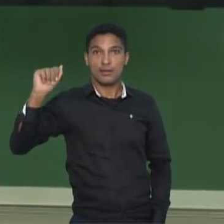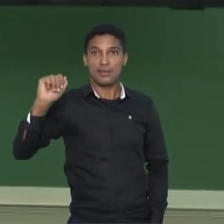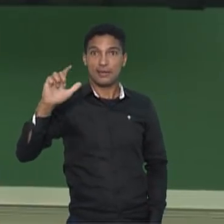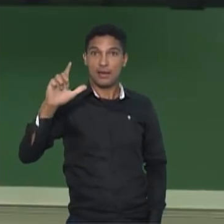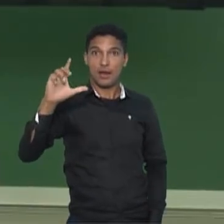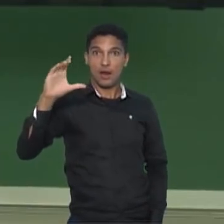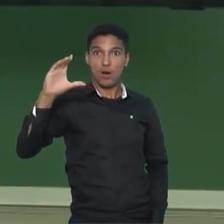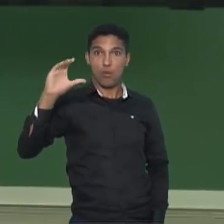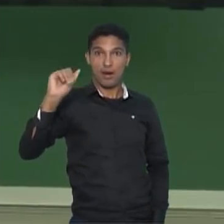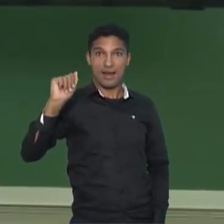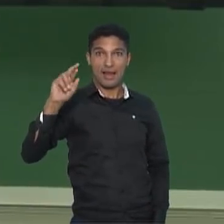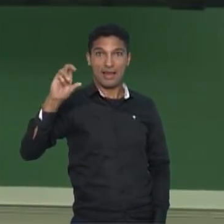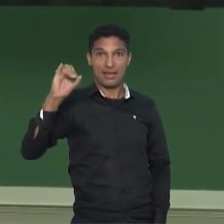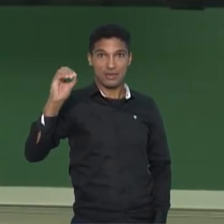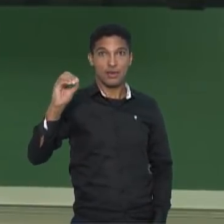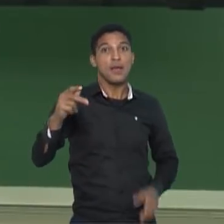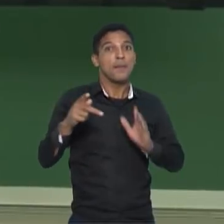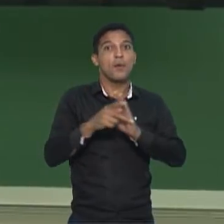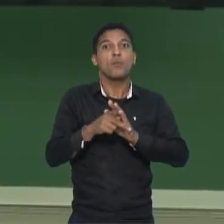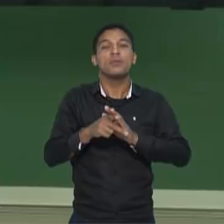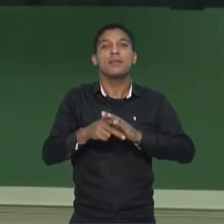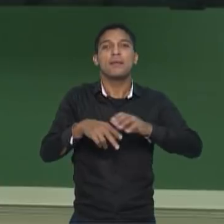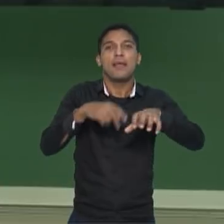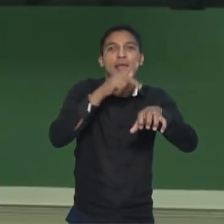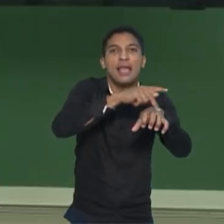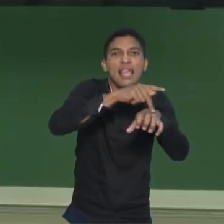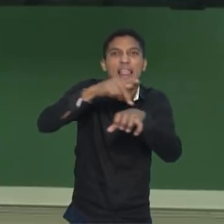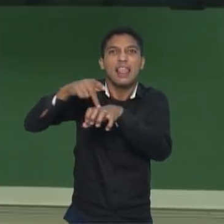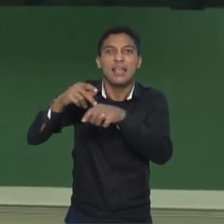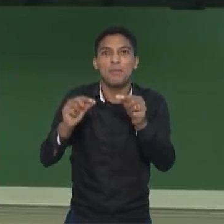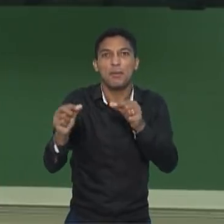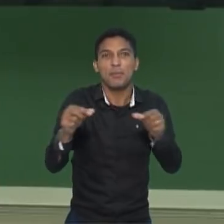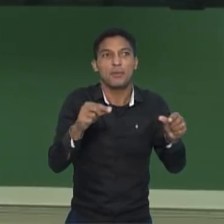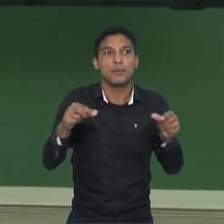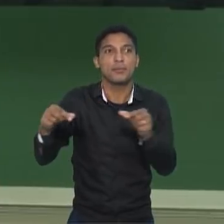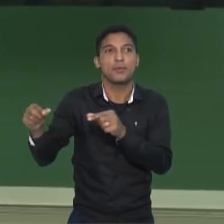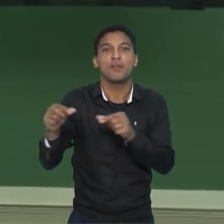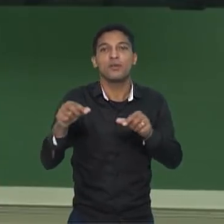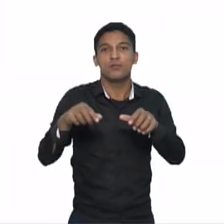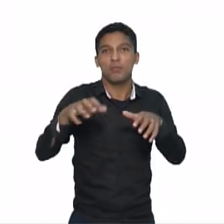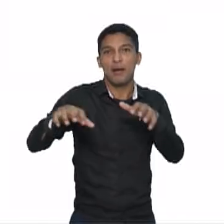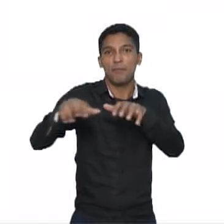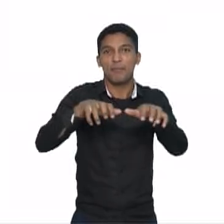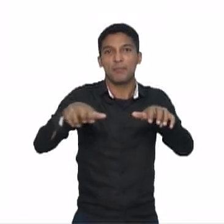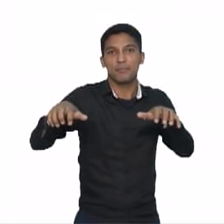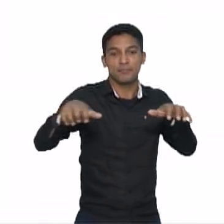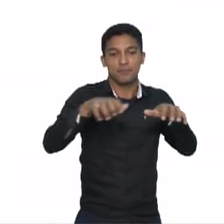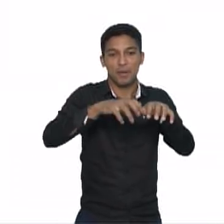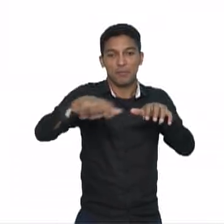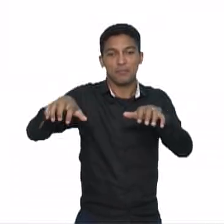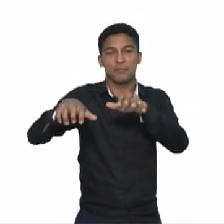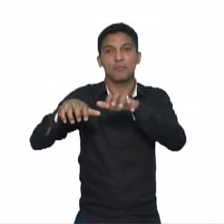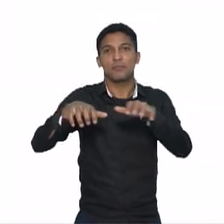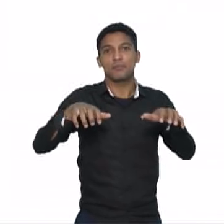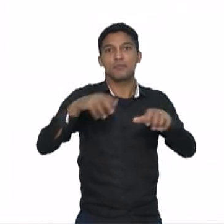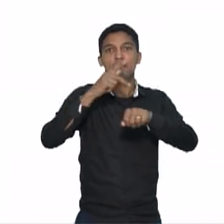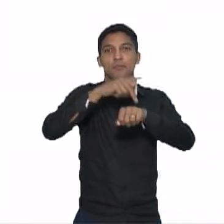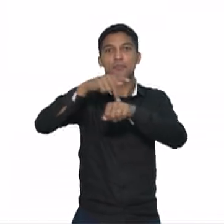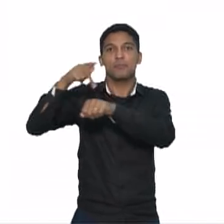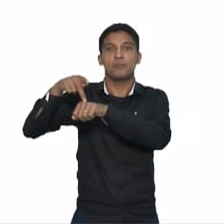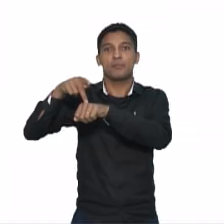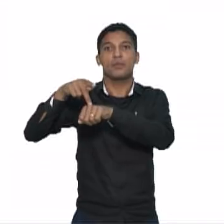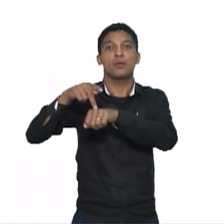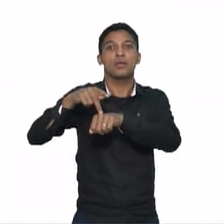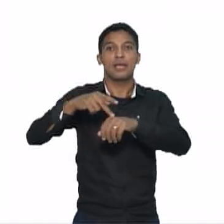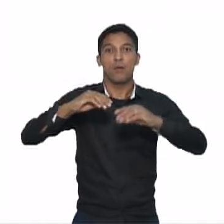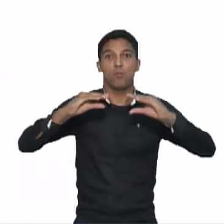com partículas rochosas, ou seja, pedregulhos. Veja aqui a formação de pedregulhos. Repare que é um solo